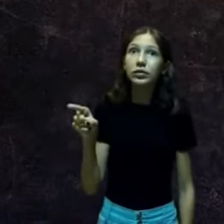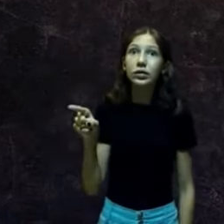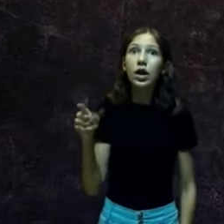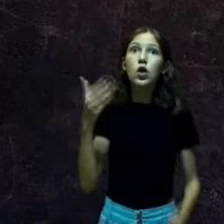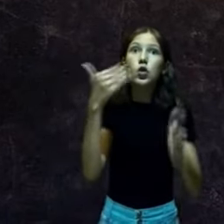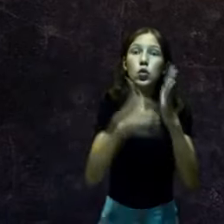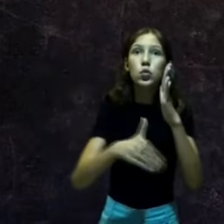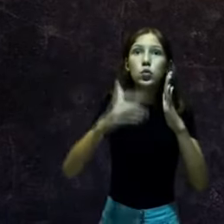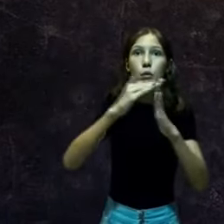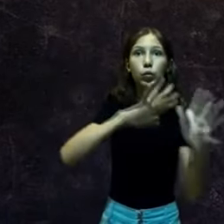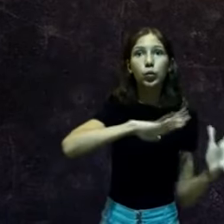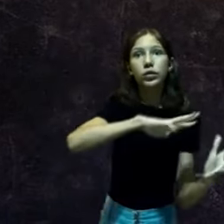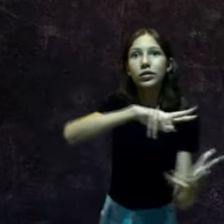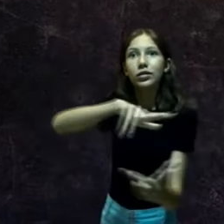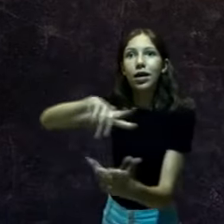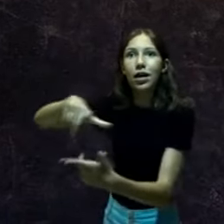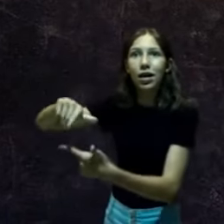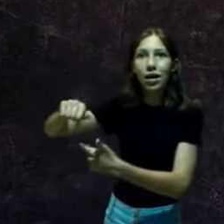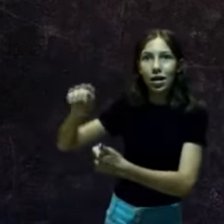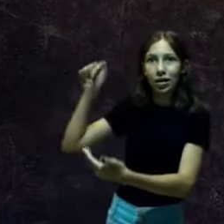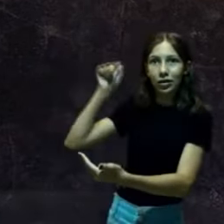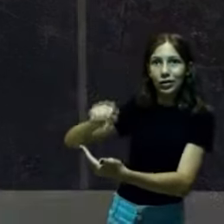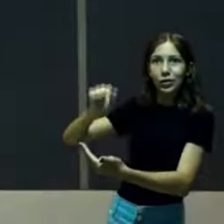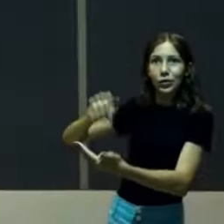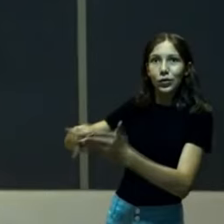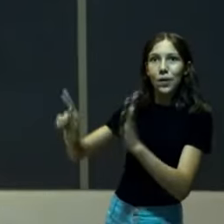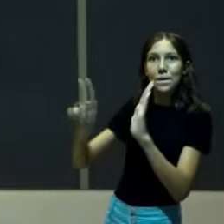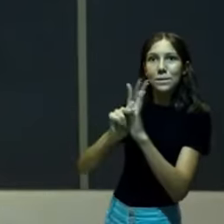pertence a terra e tudo que nela há.